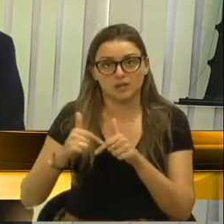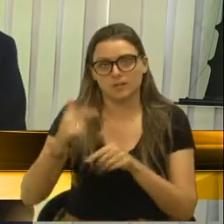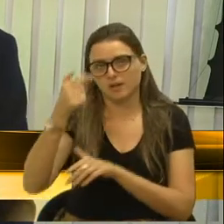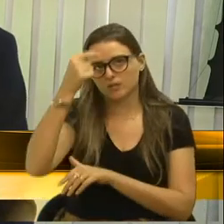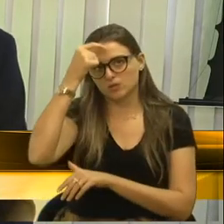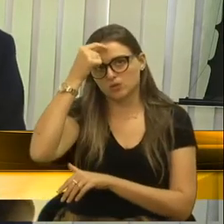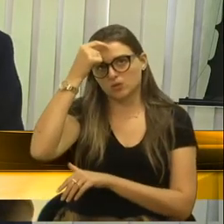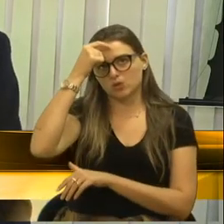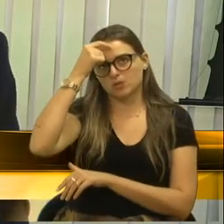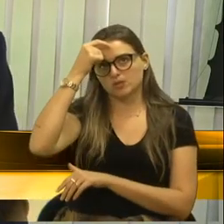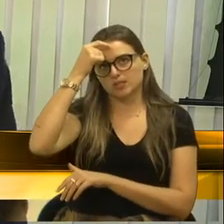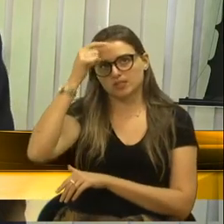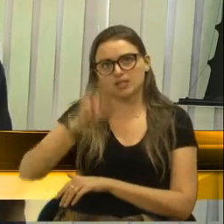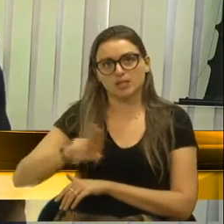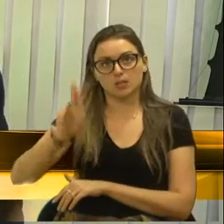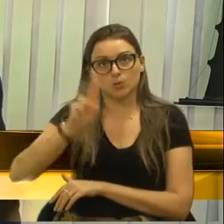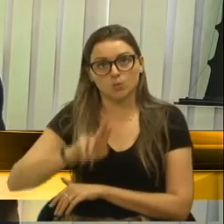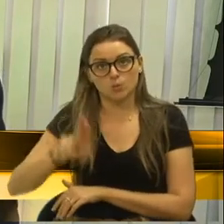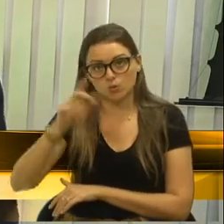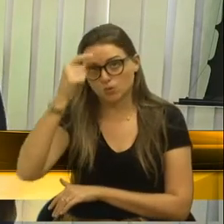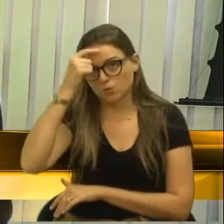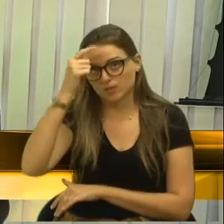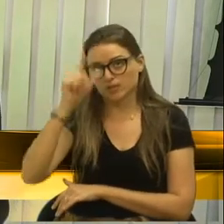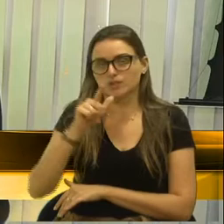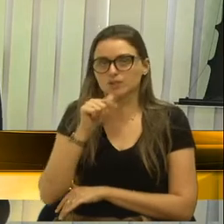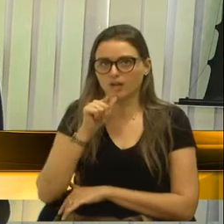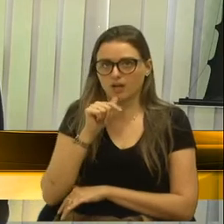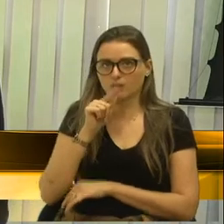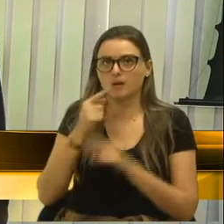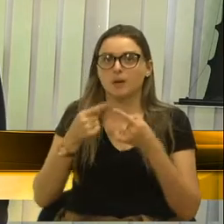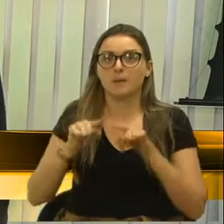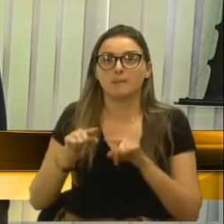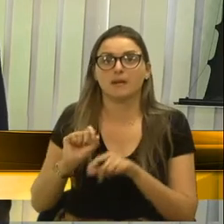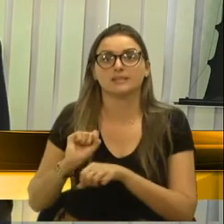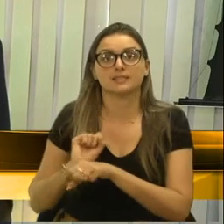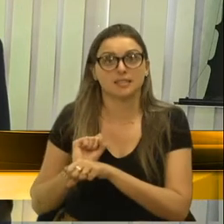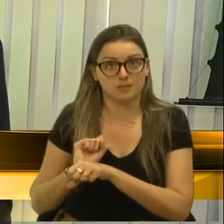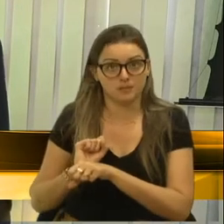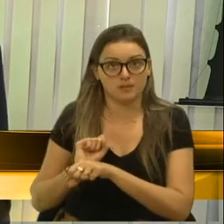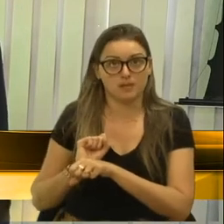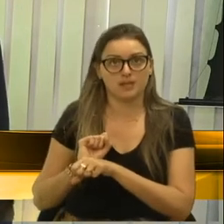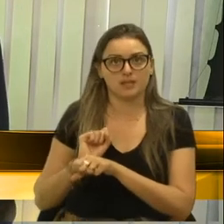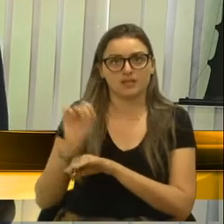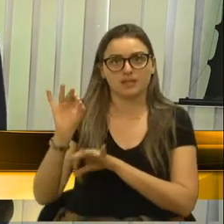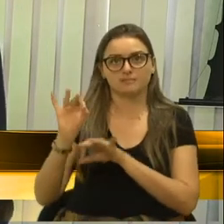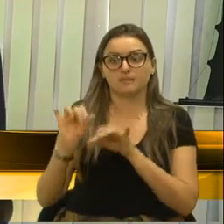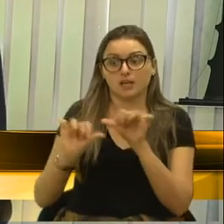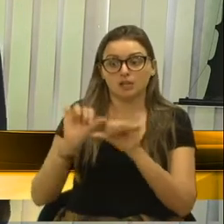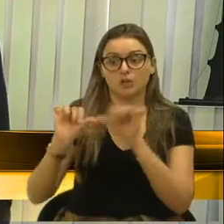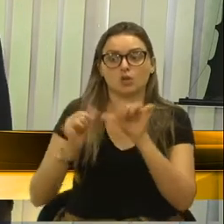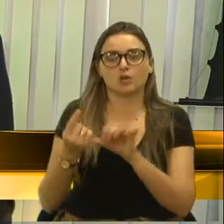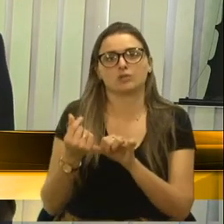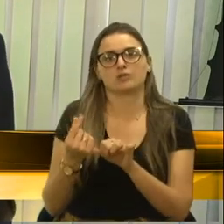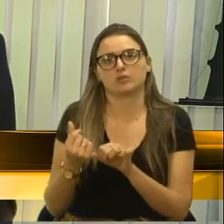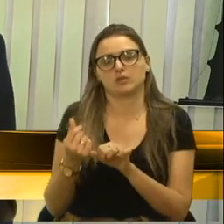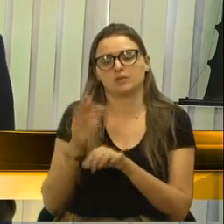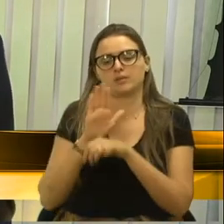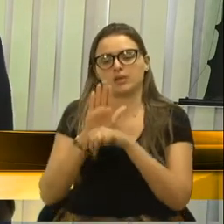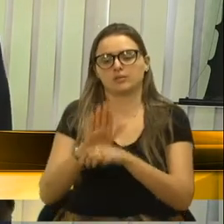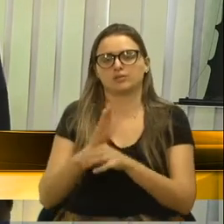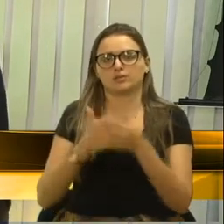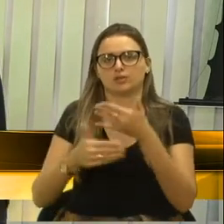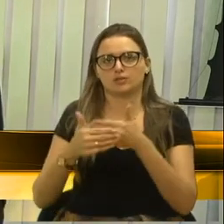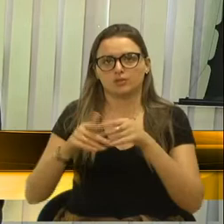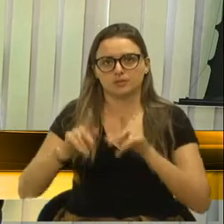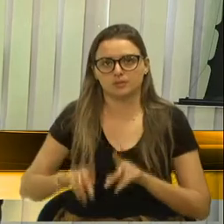para o uso racional da água, mas que se suspenda temporariamente esse reajuste para ajudar as pessoas no